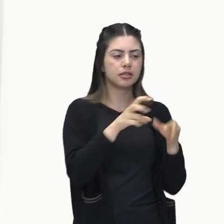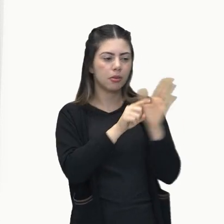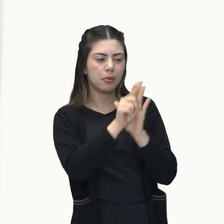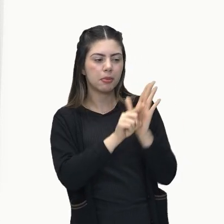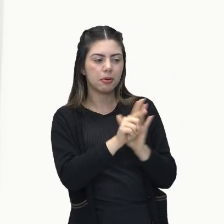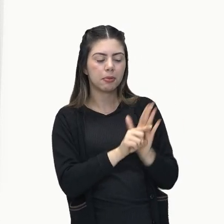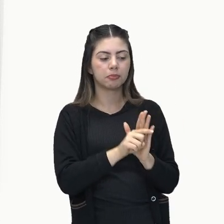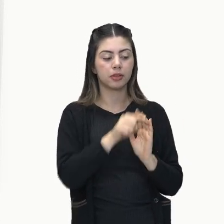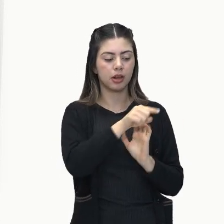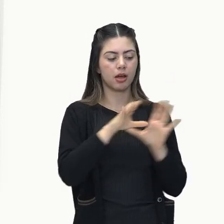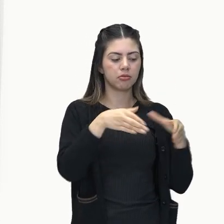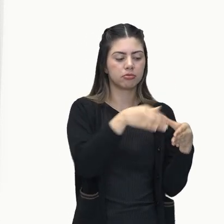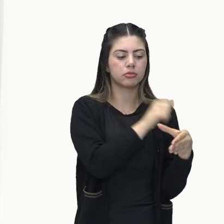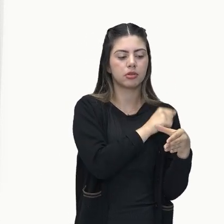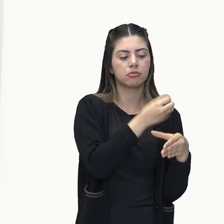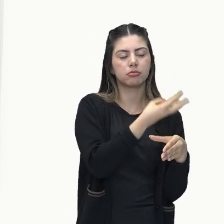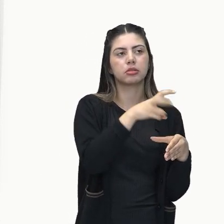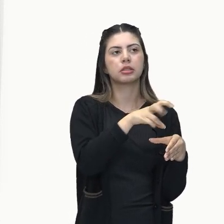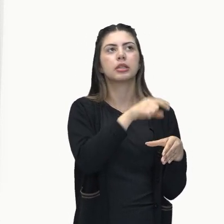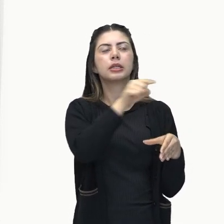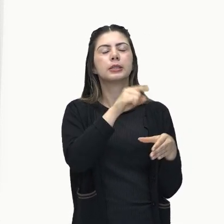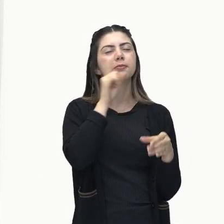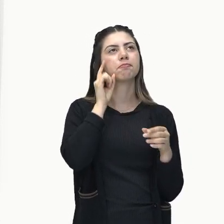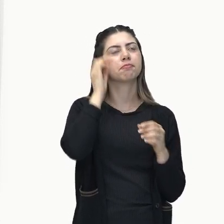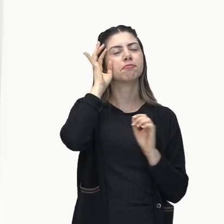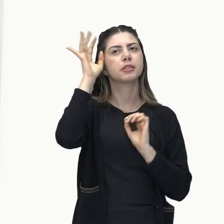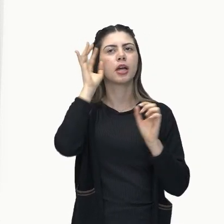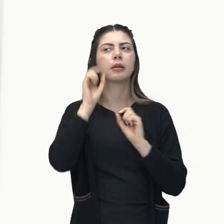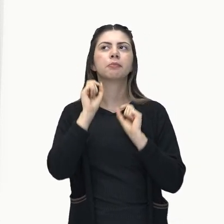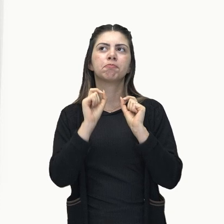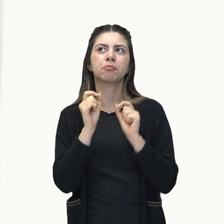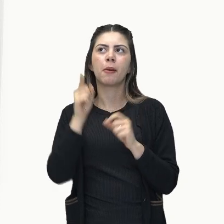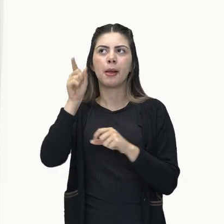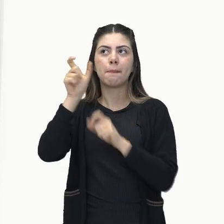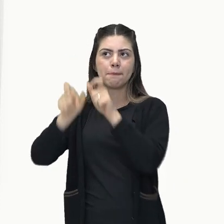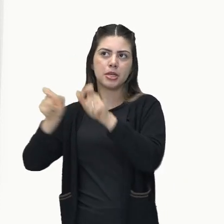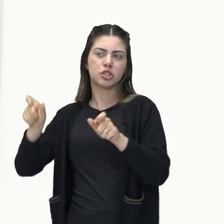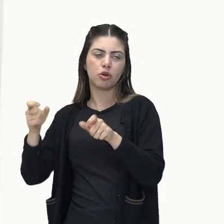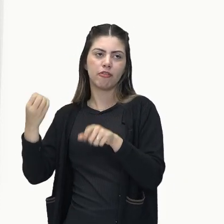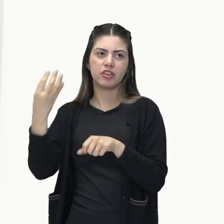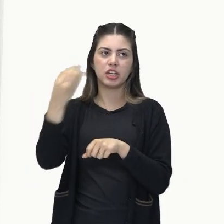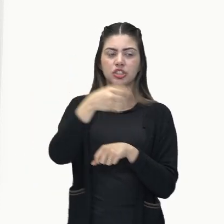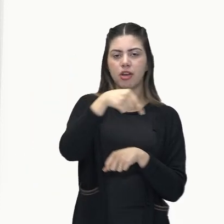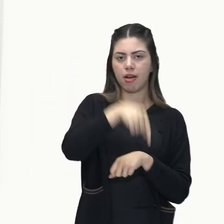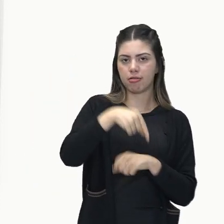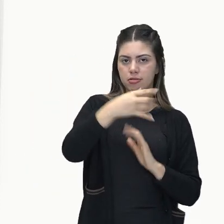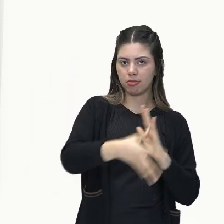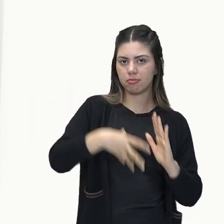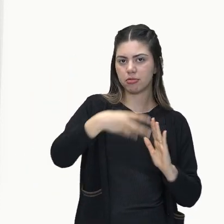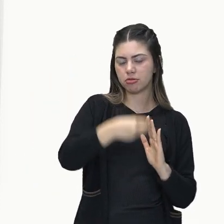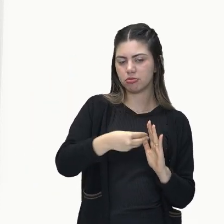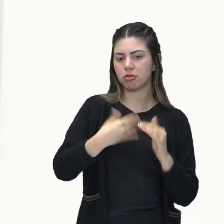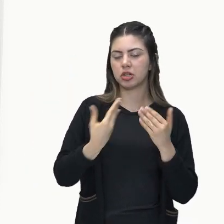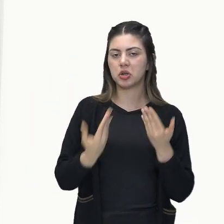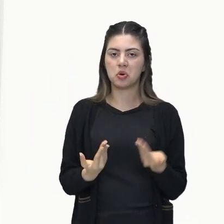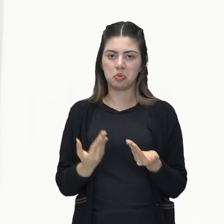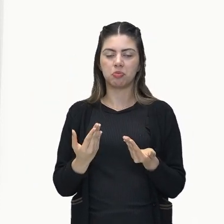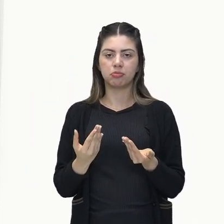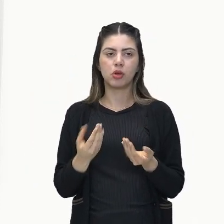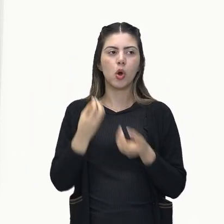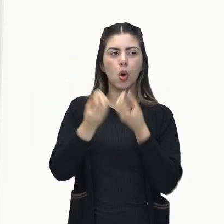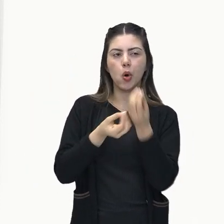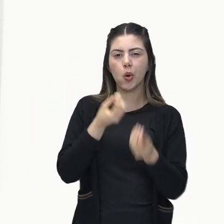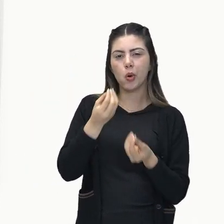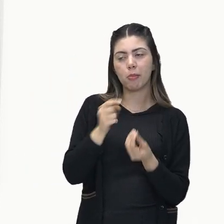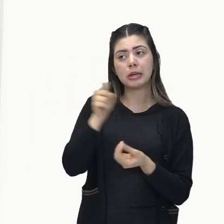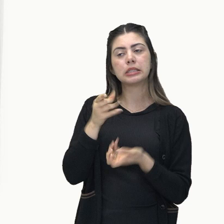pensaram, beleza, se alguém vai viajar para cá, pode ser de fora, pode ser do próprio Brasil, se alguém vai viajar para a Amazônia,